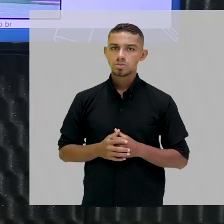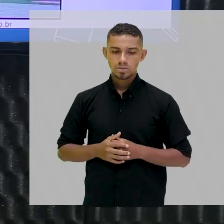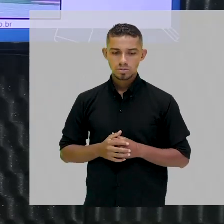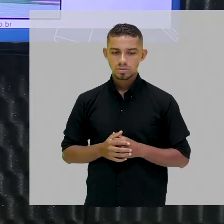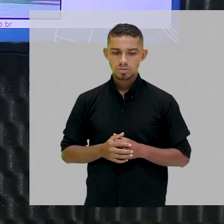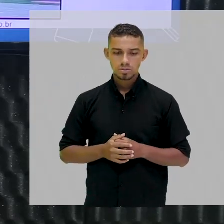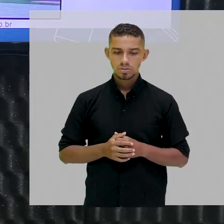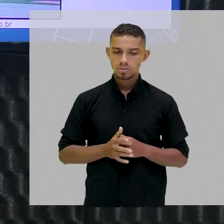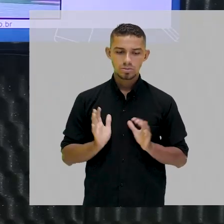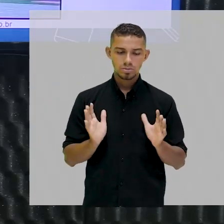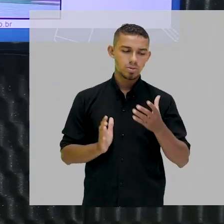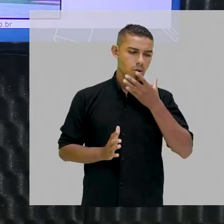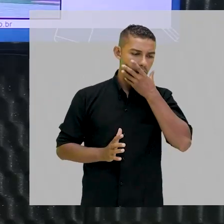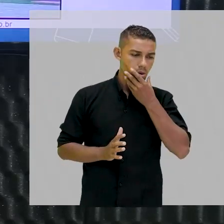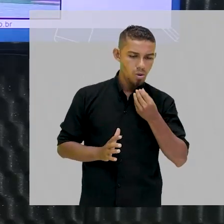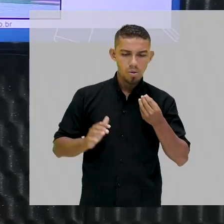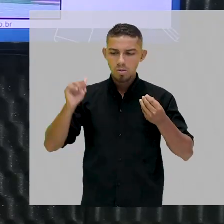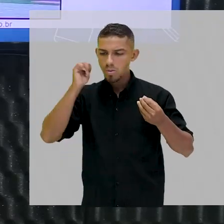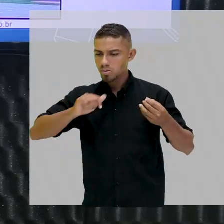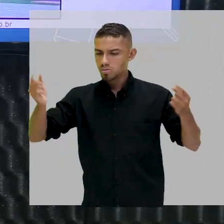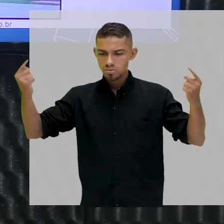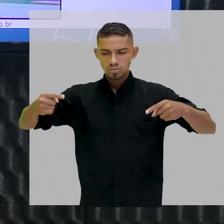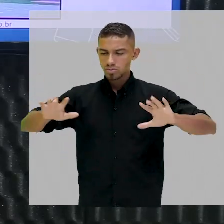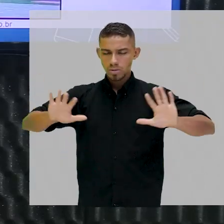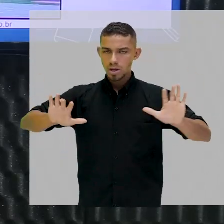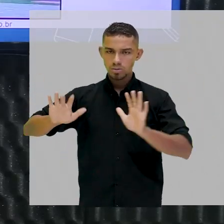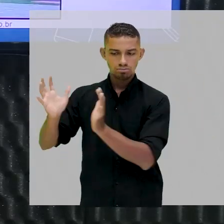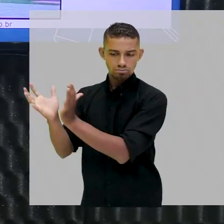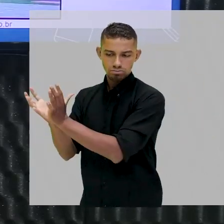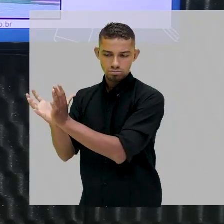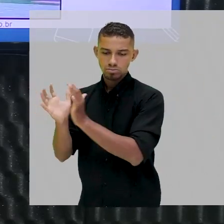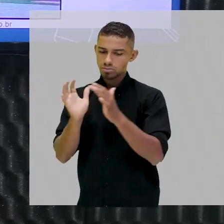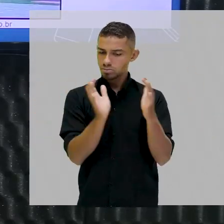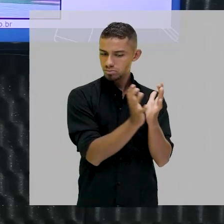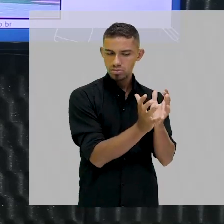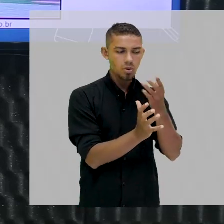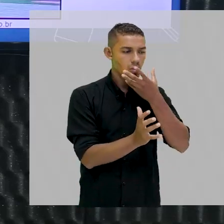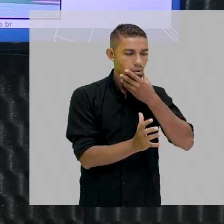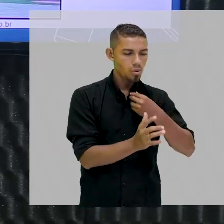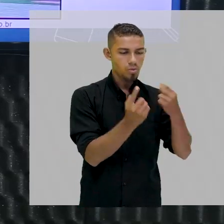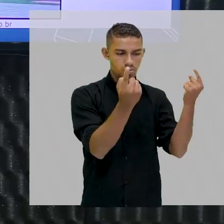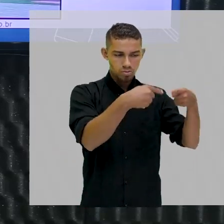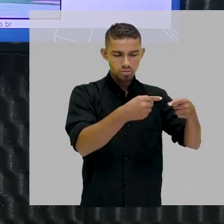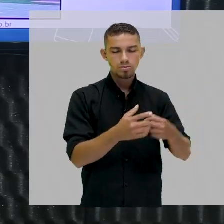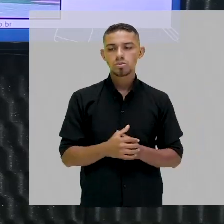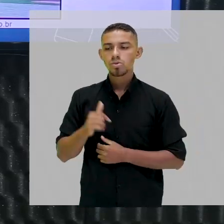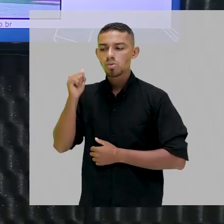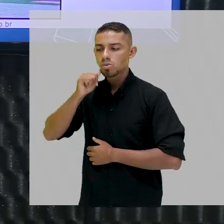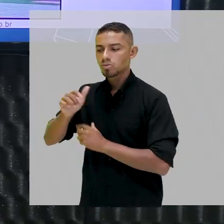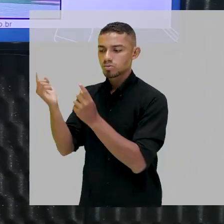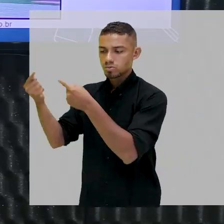entre os gêneros. Homem contra mulher, é separado. Homem contra homem, mulher contra mulher.